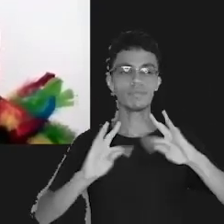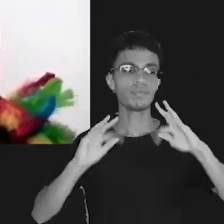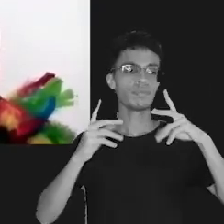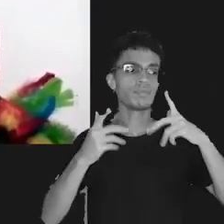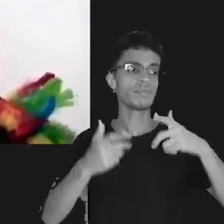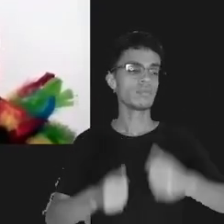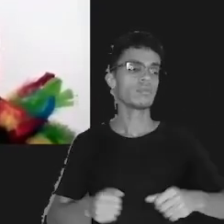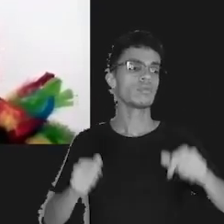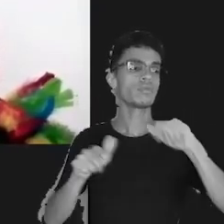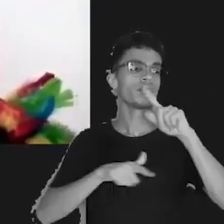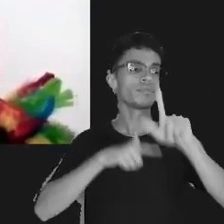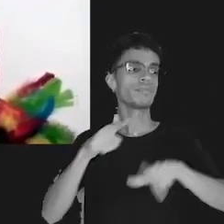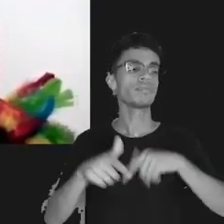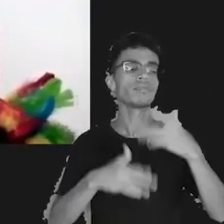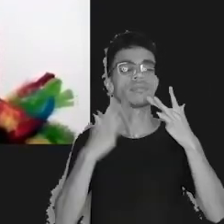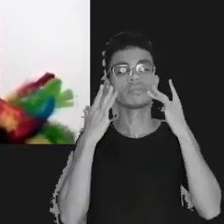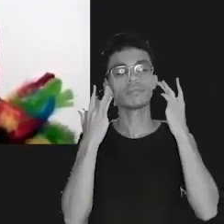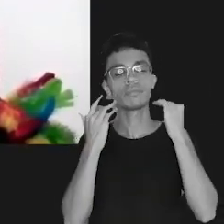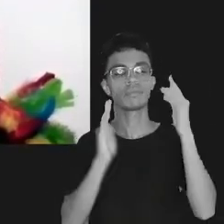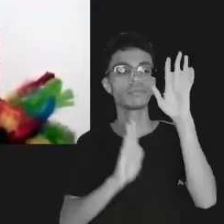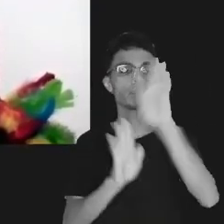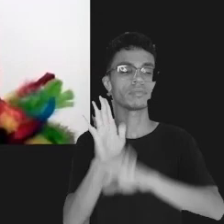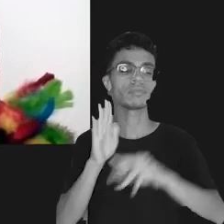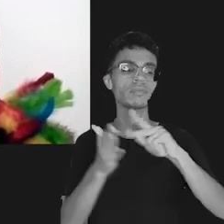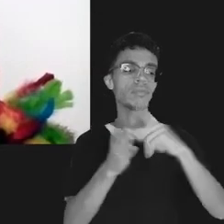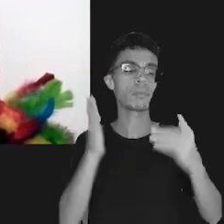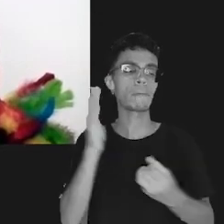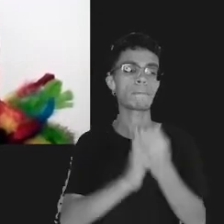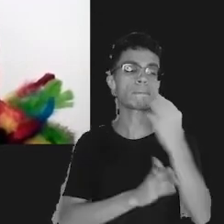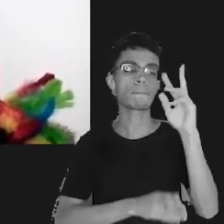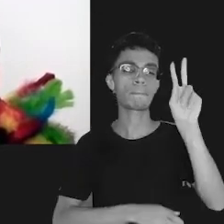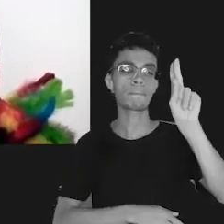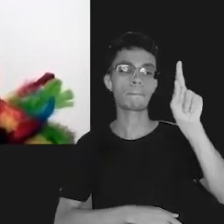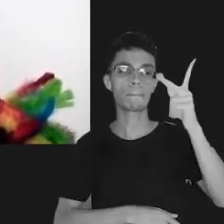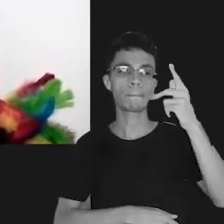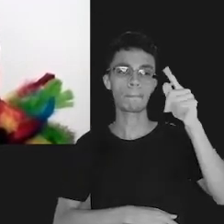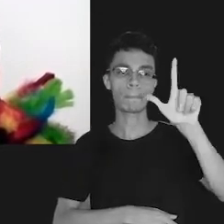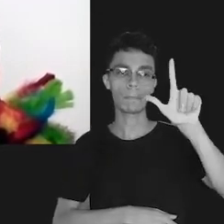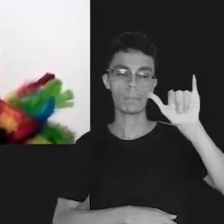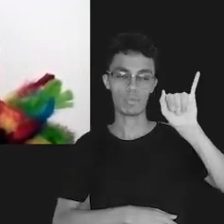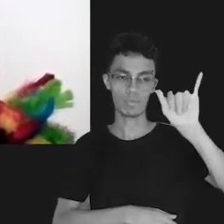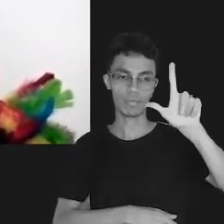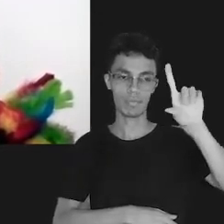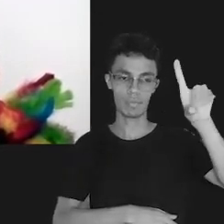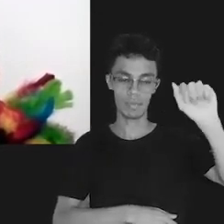Hilda já, né? Fez prosa, poesia.